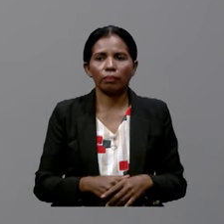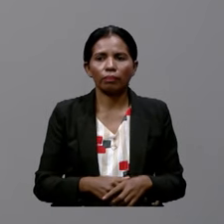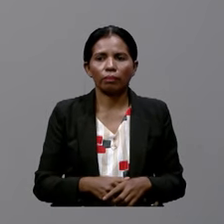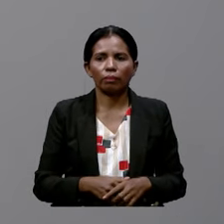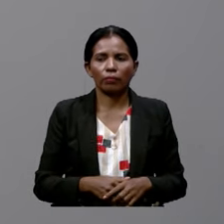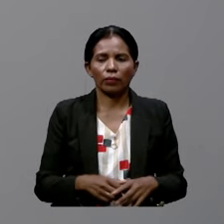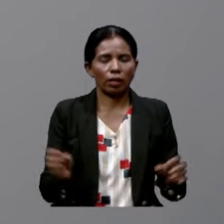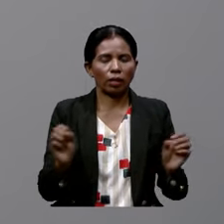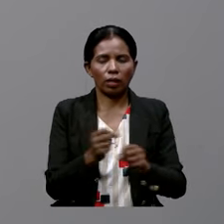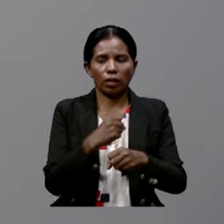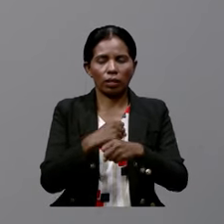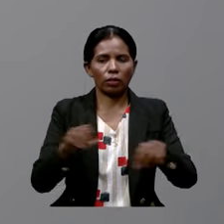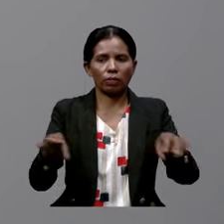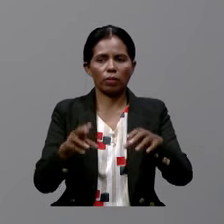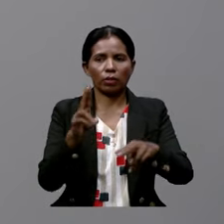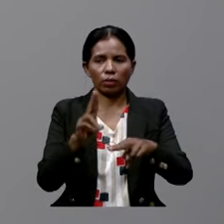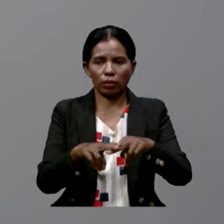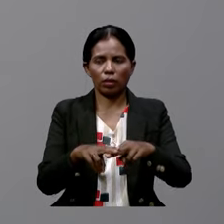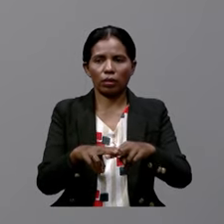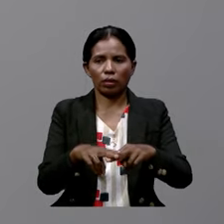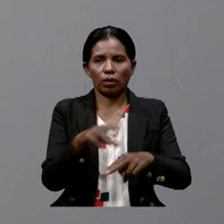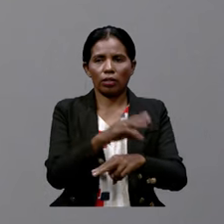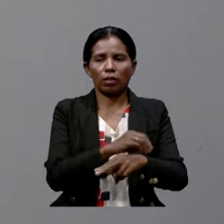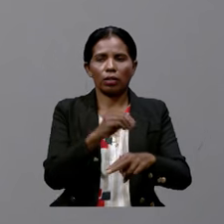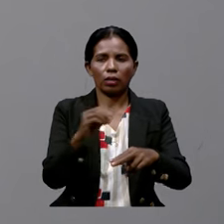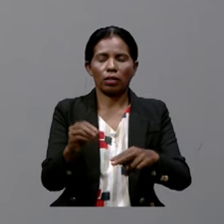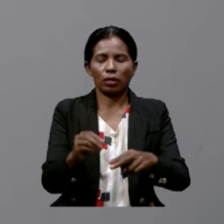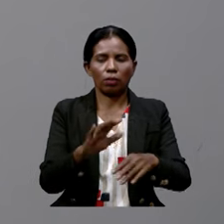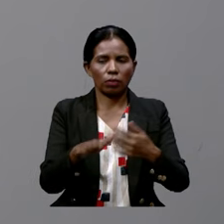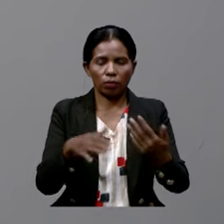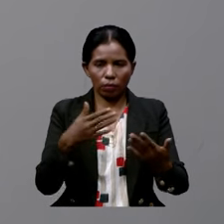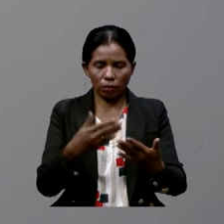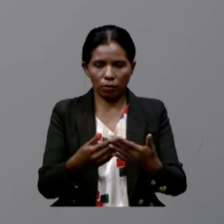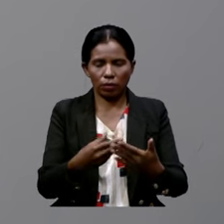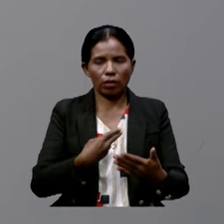Lá o serviço, minha mãe, minha turma, em termos de ética, em termos de coisas, né?